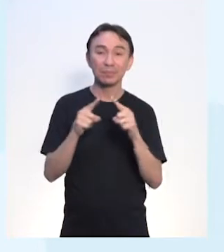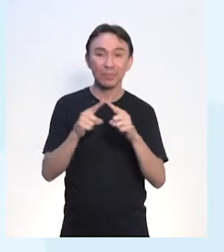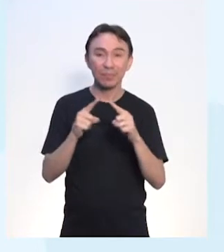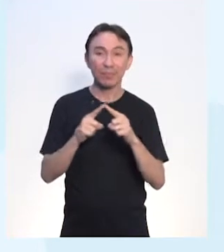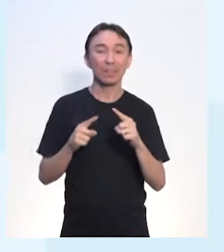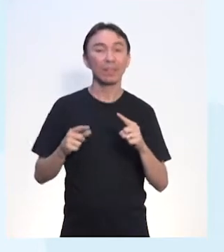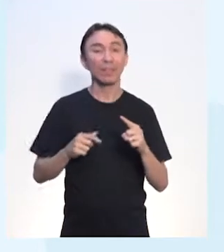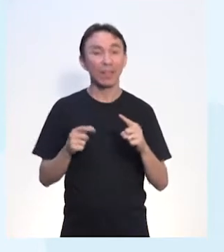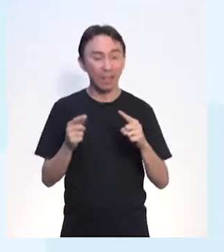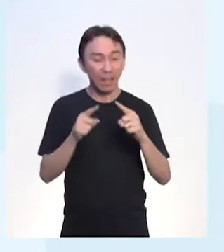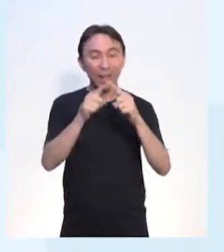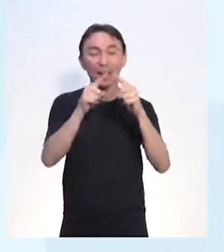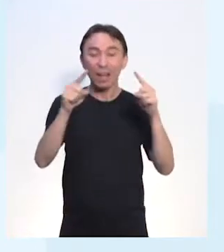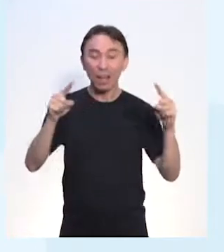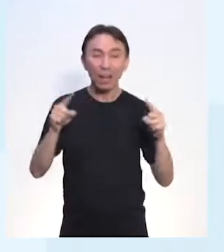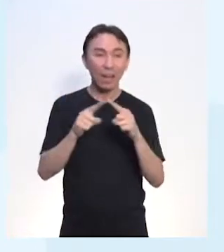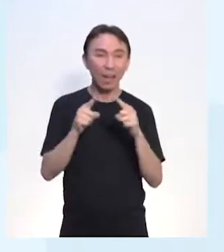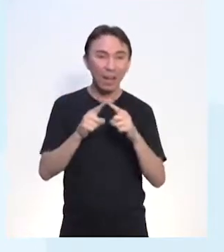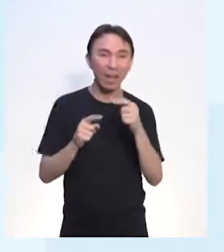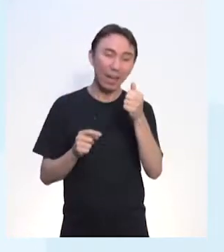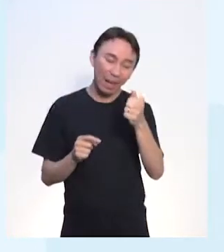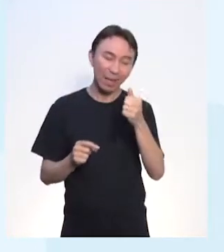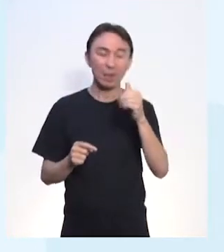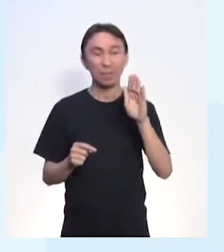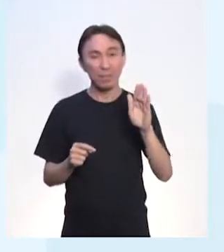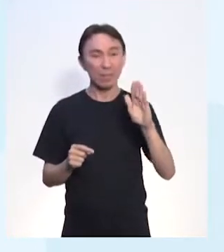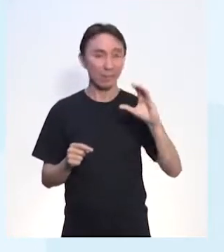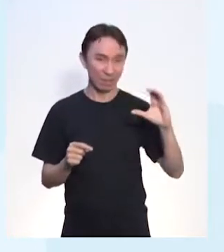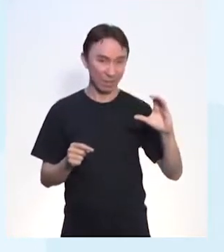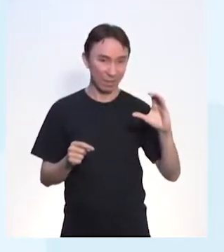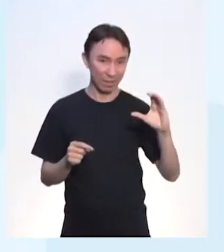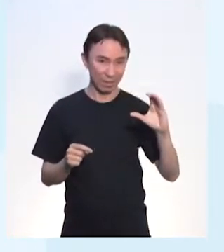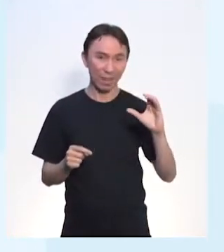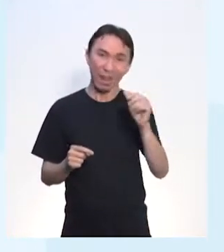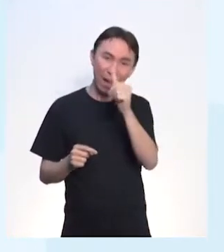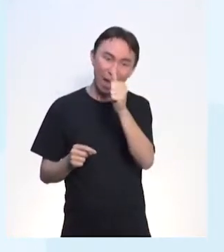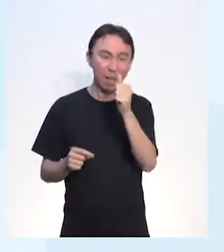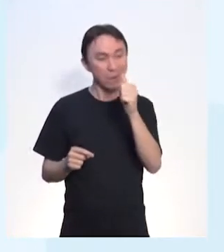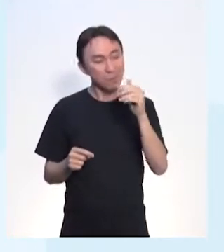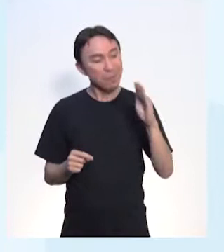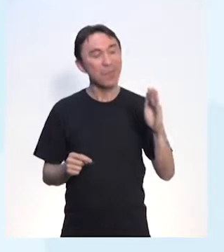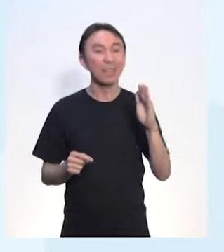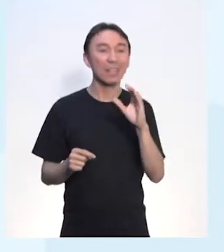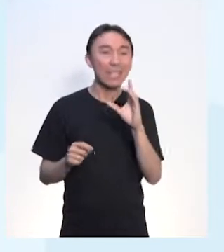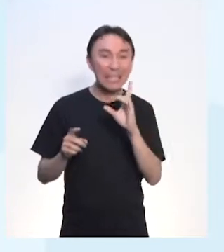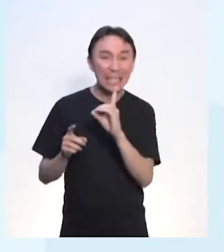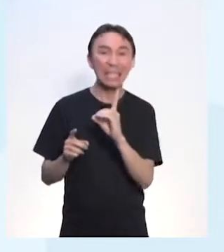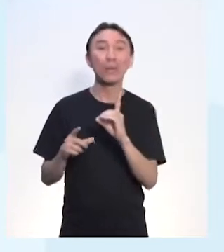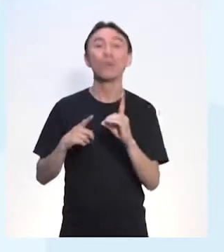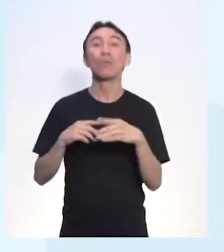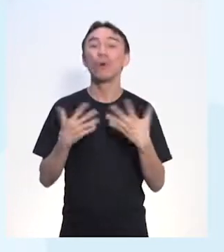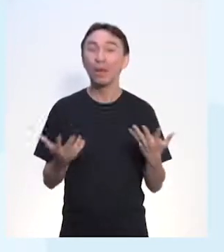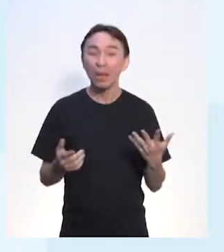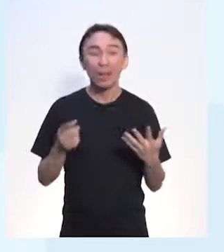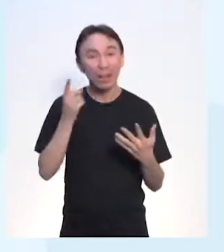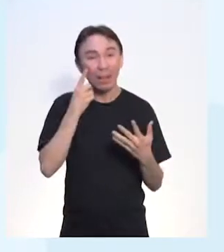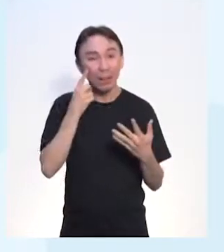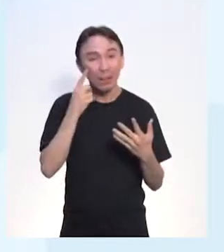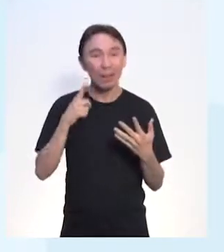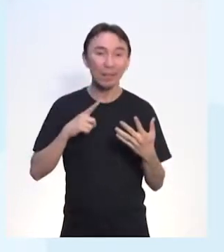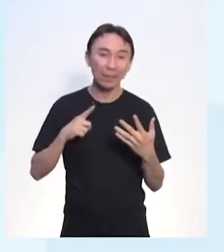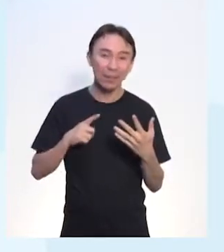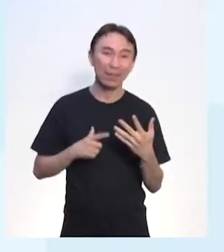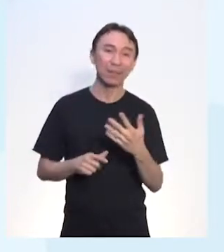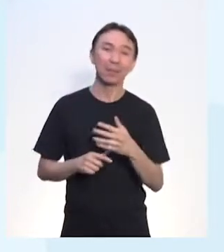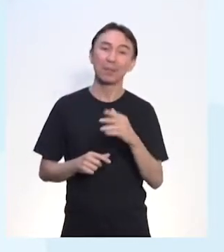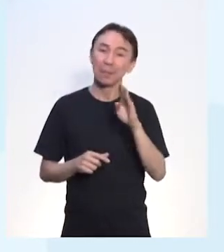maior no triângulo ABD? É o M. Então, observa, B proporcional a M. E eu vou